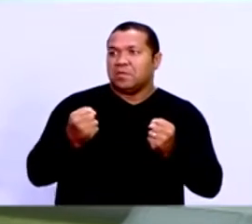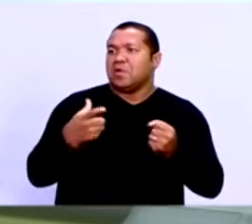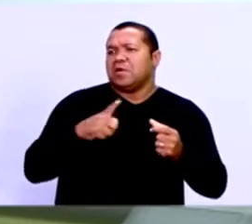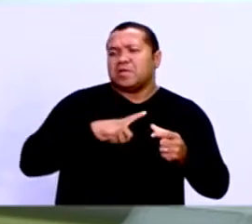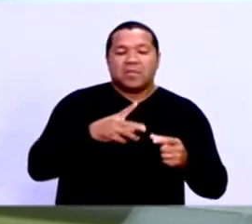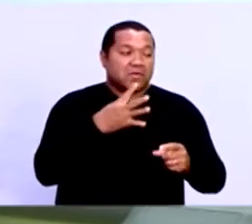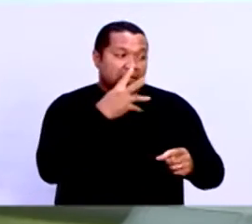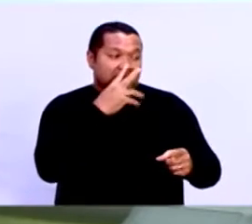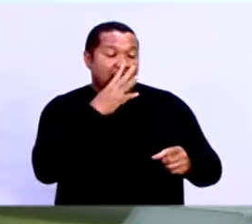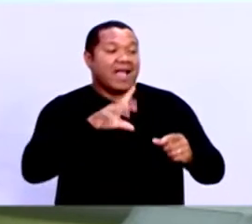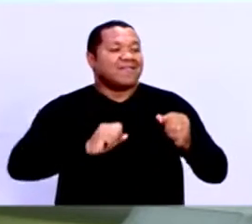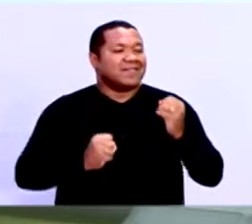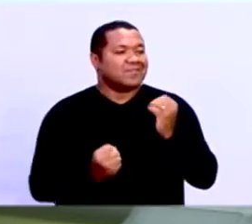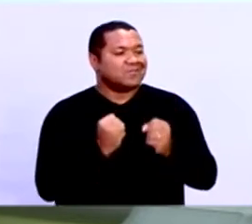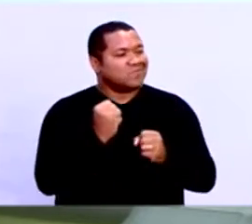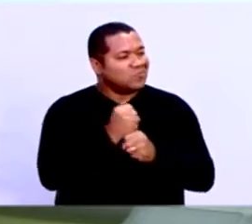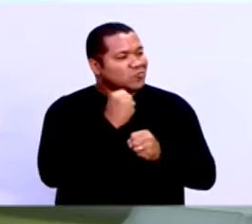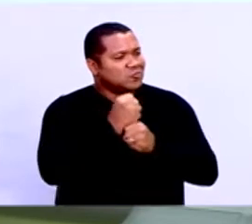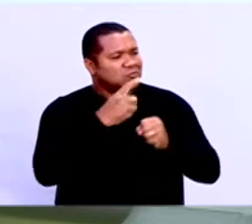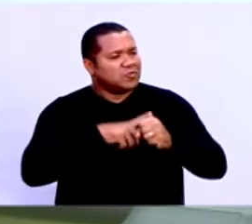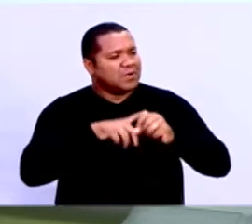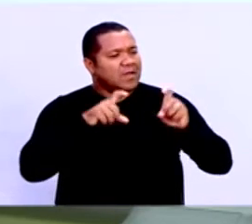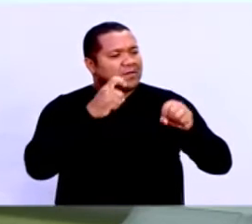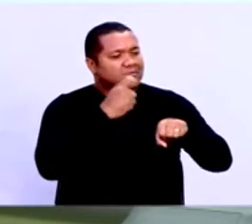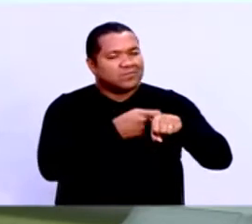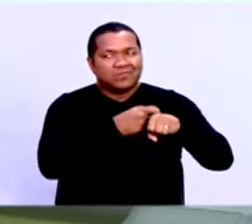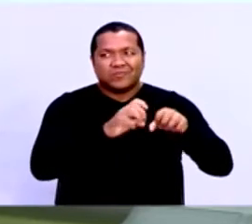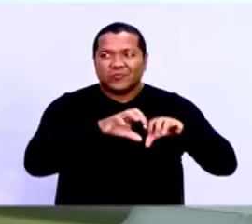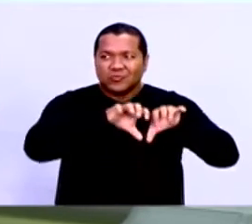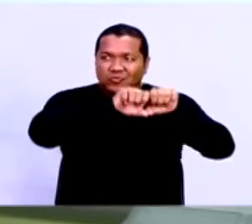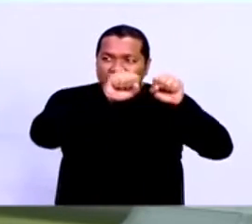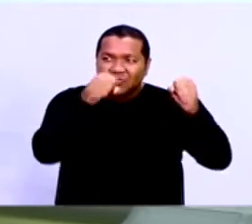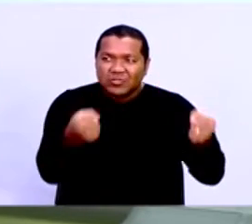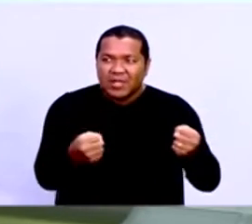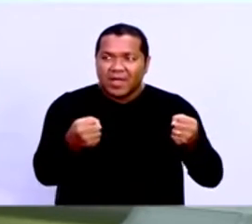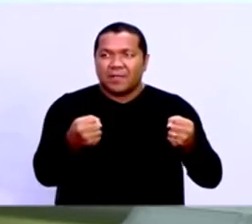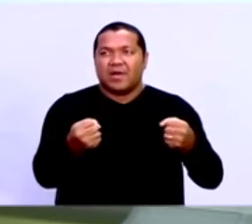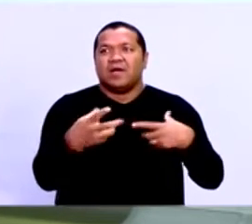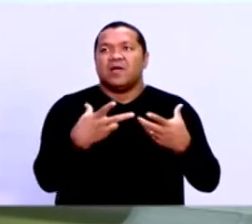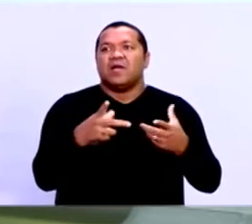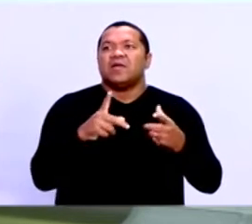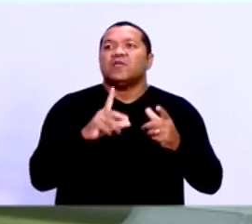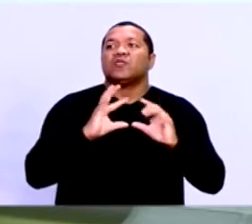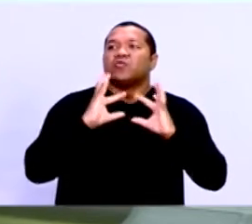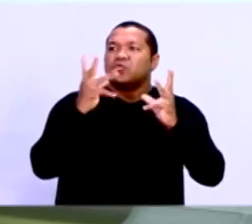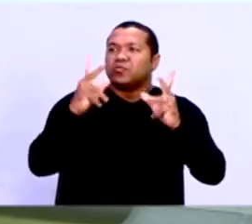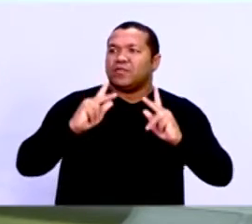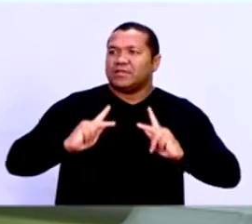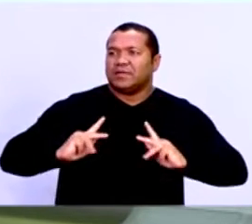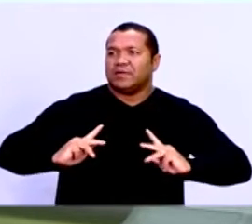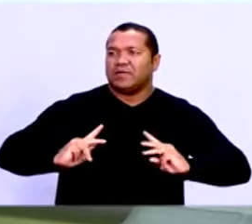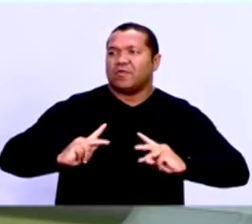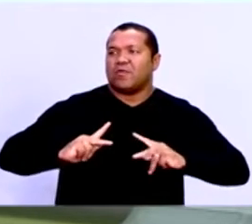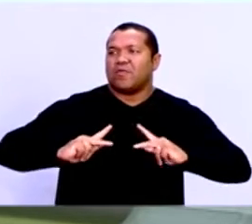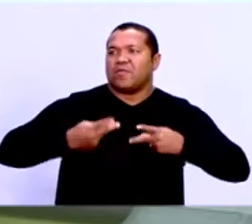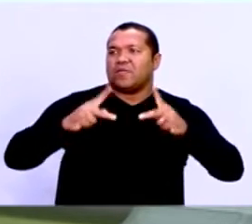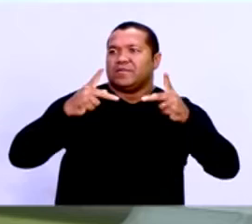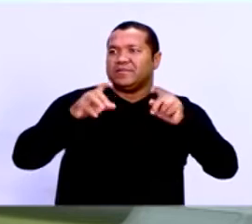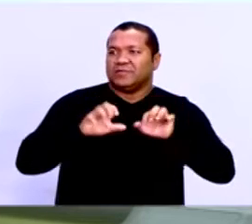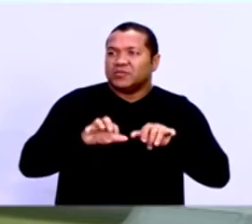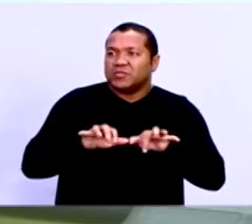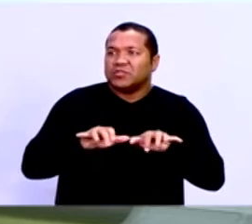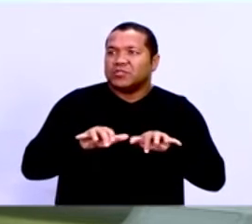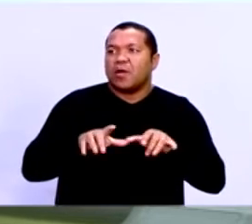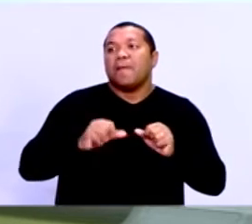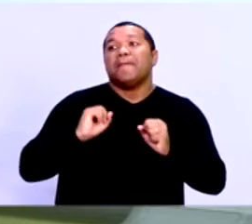a gente vai construir literalmente o sistema né ele vai ser feito todo online a parte digital mas é